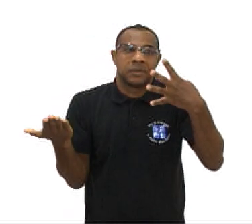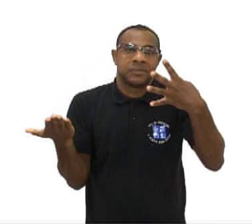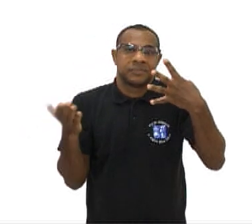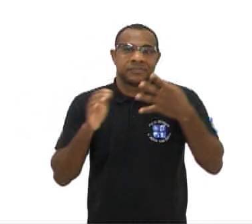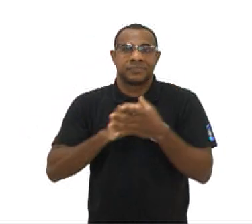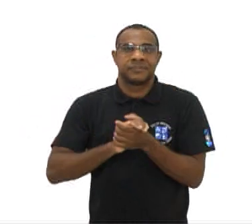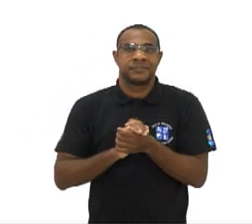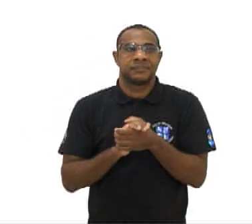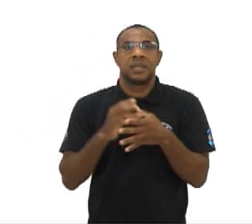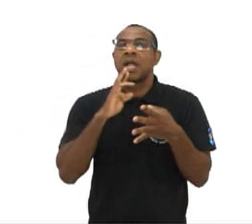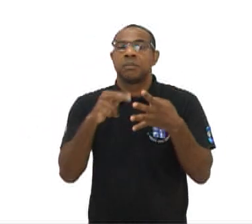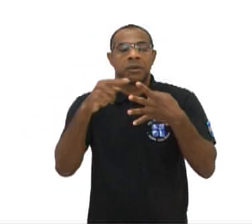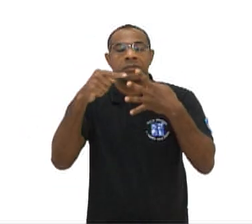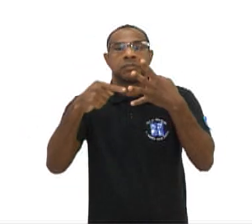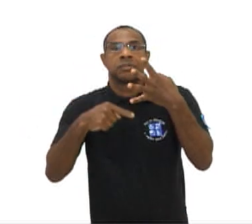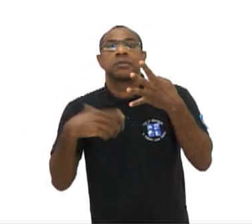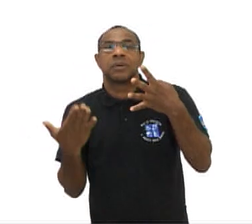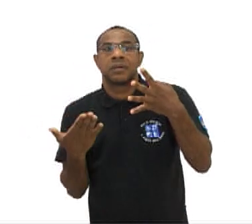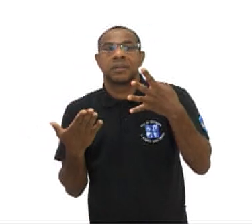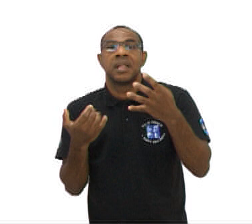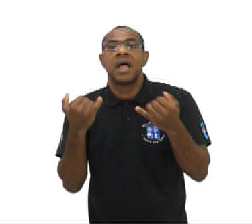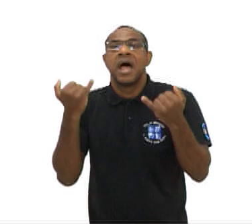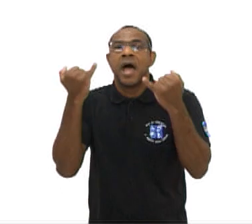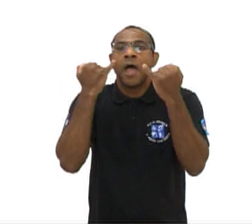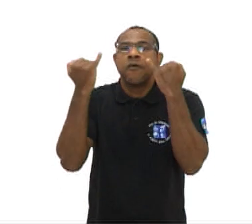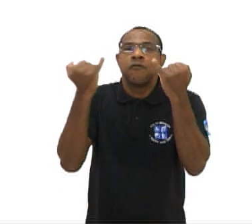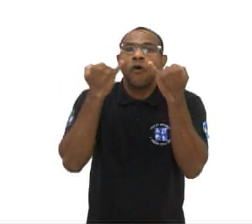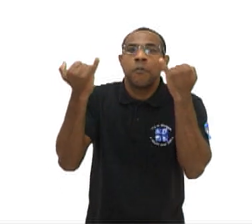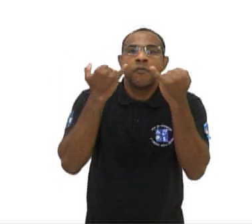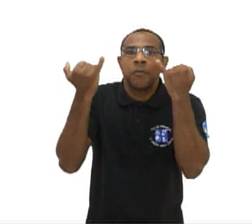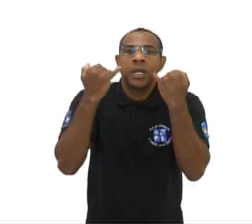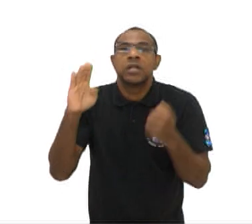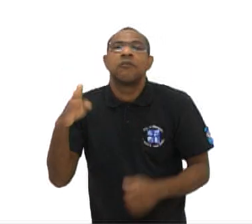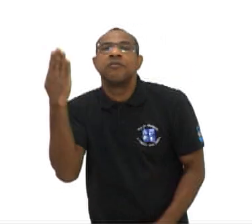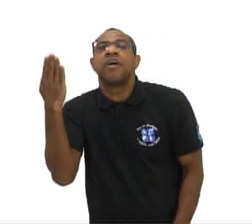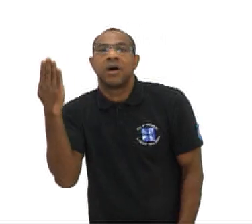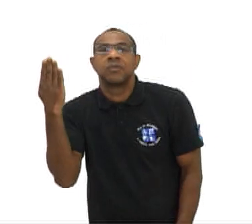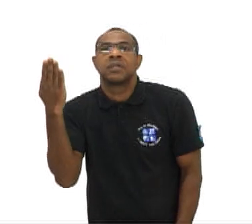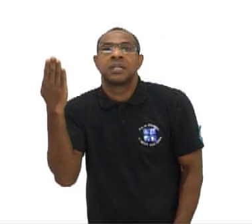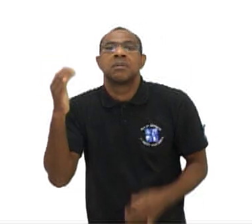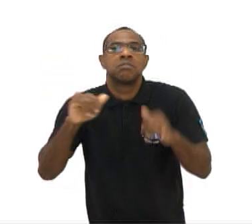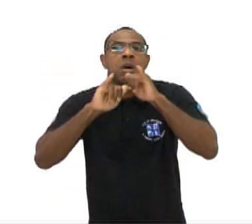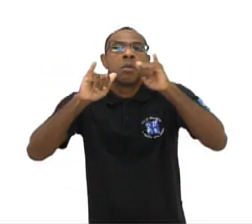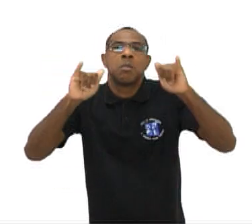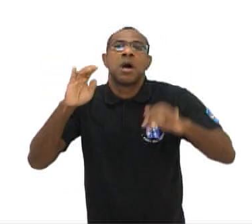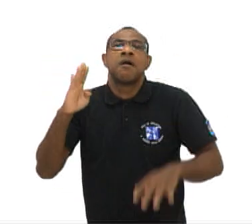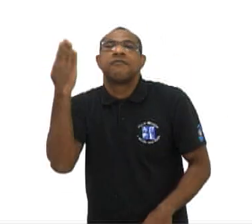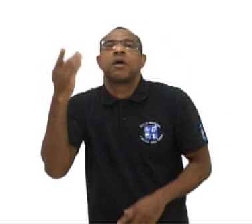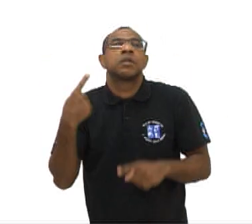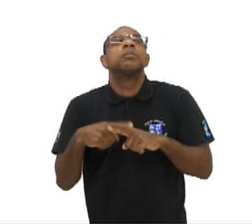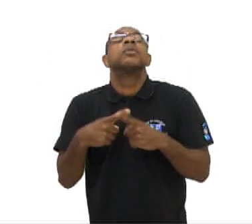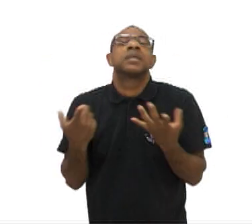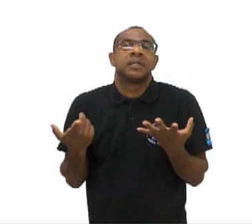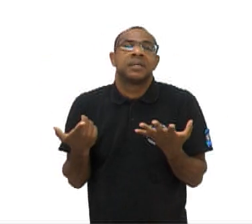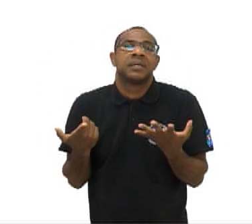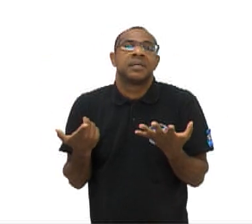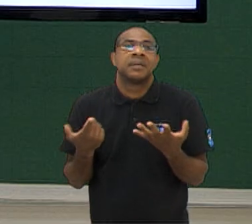jornalistas amadores. Então, essa fake news, de onde ela vem? O que acontece? É fruto